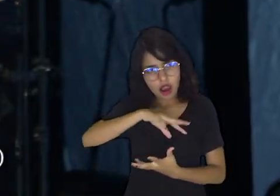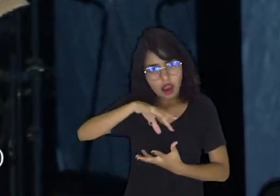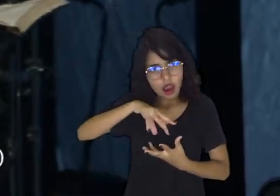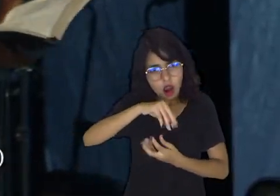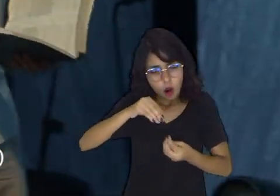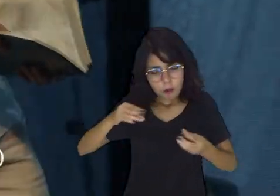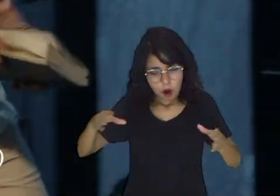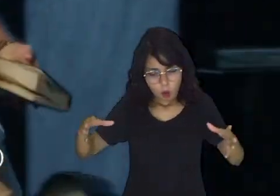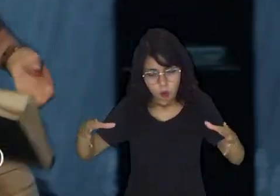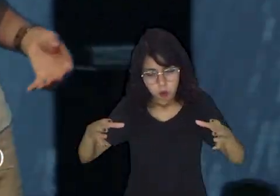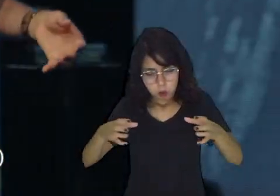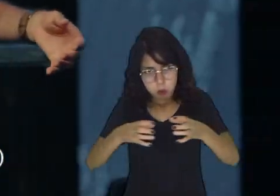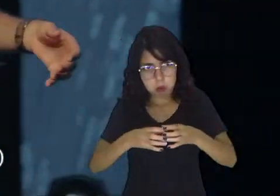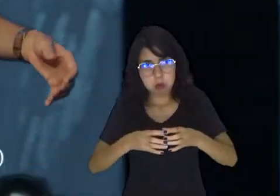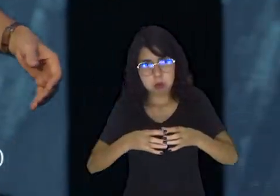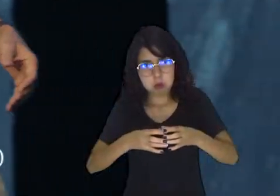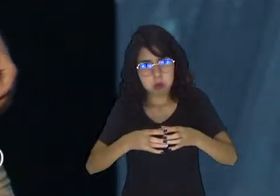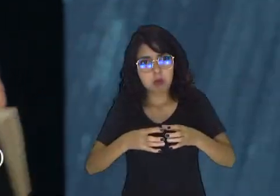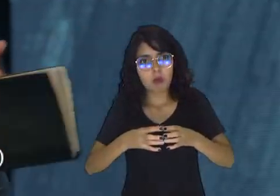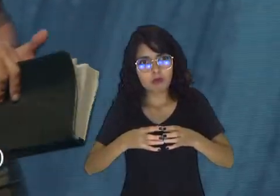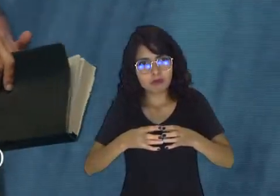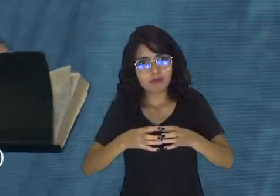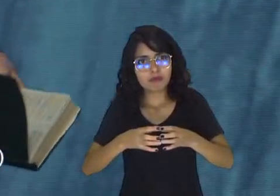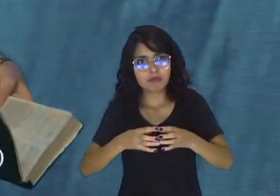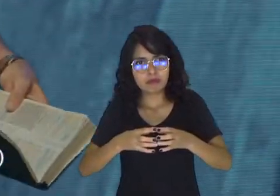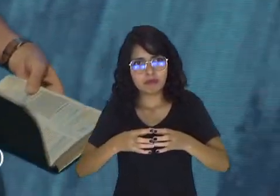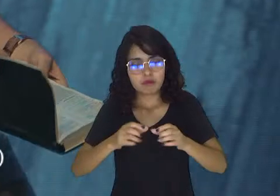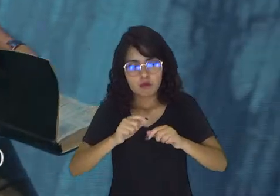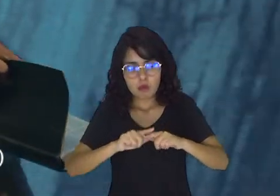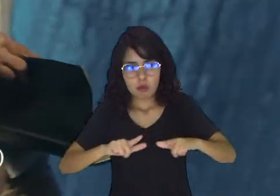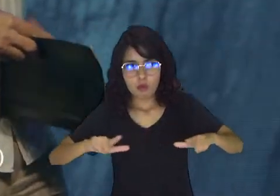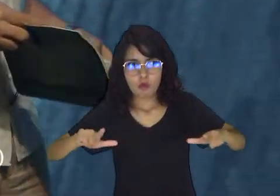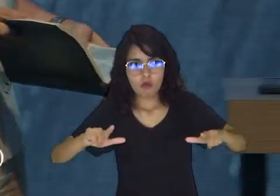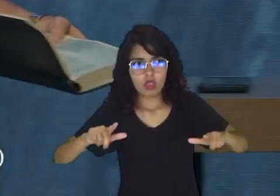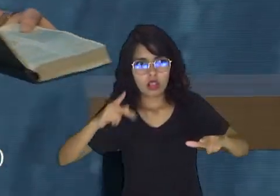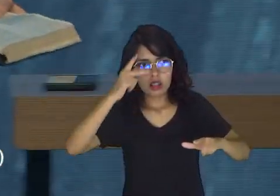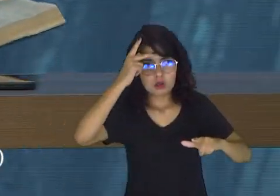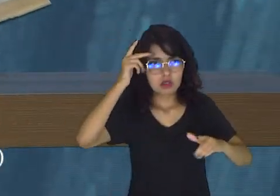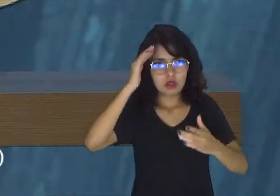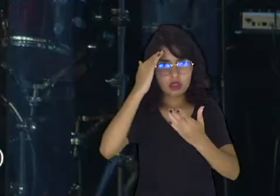alma da multidão dos que criam.